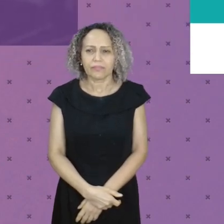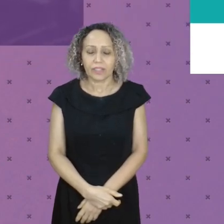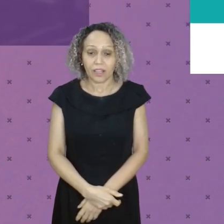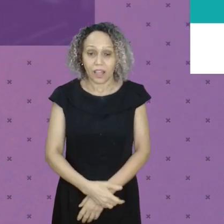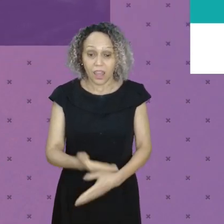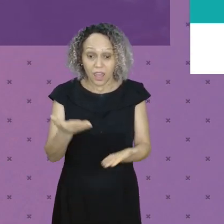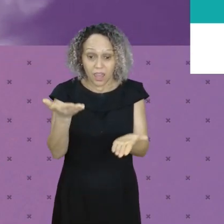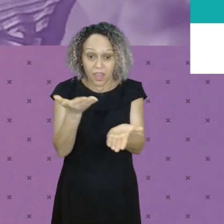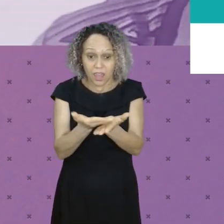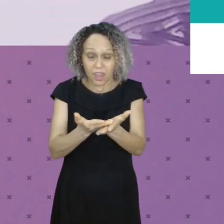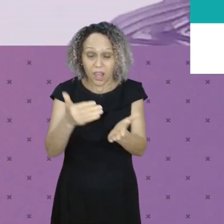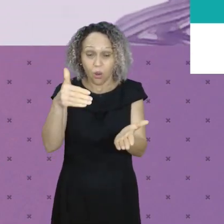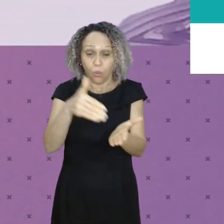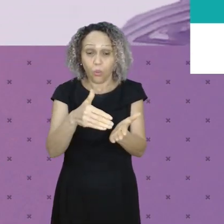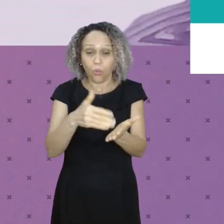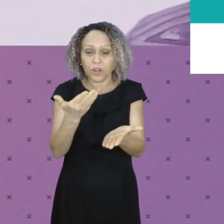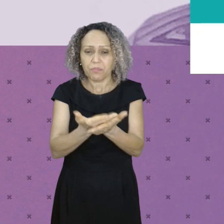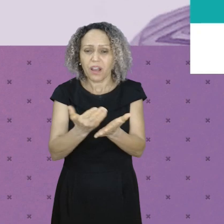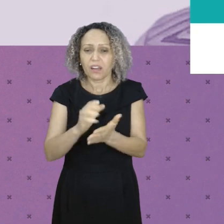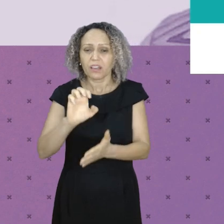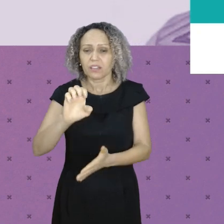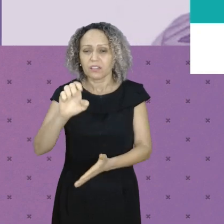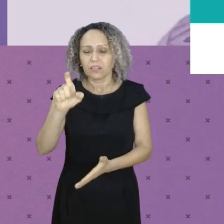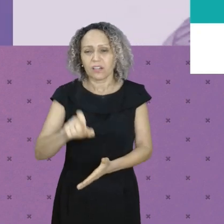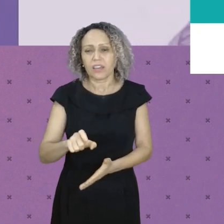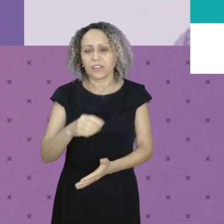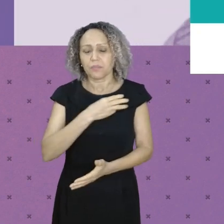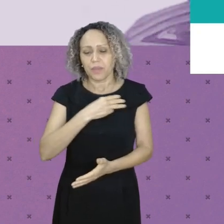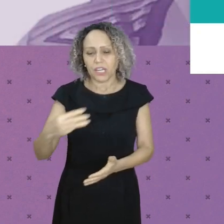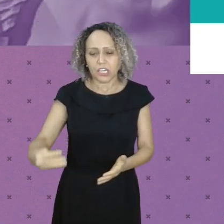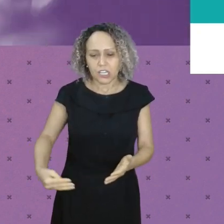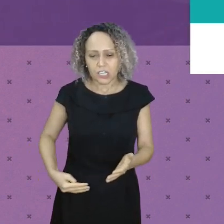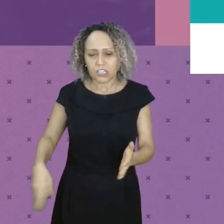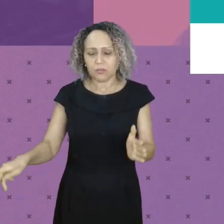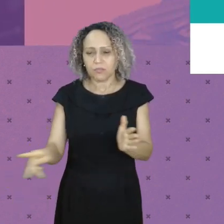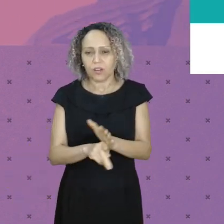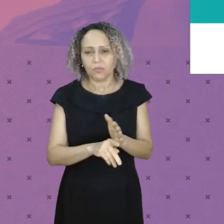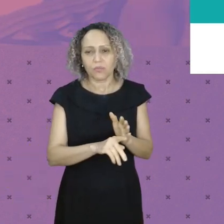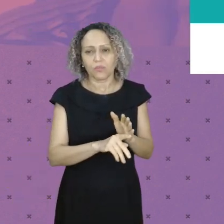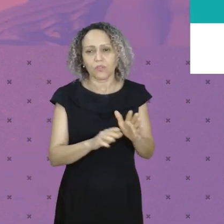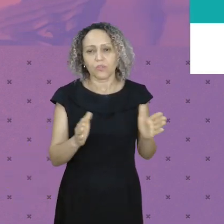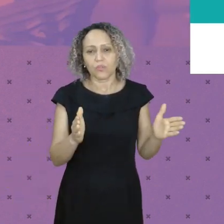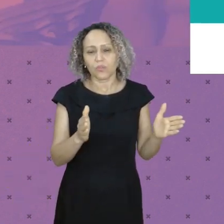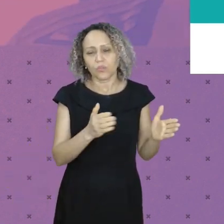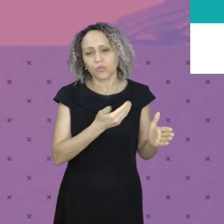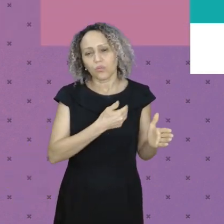Essa foi a última aula com ex-ministras dos governos petistas.